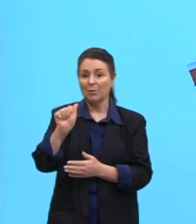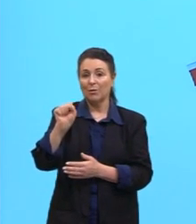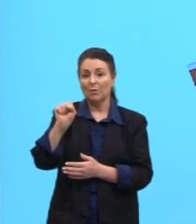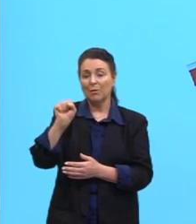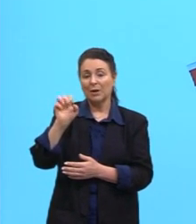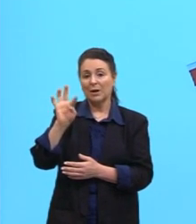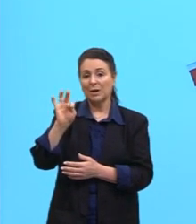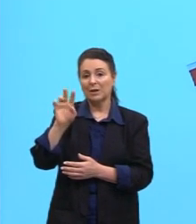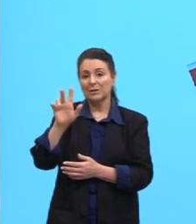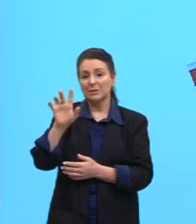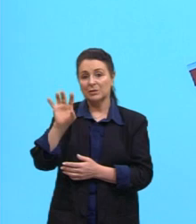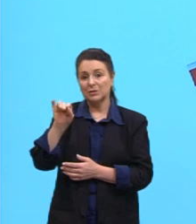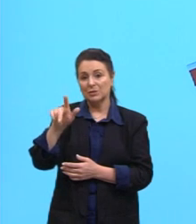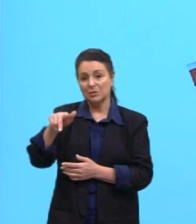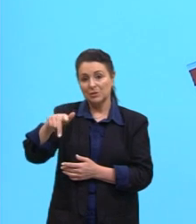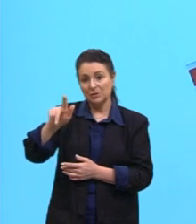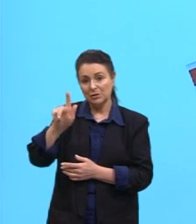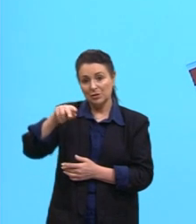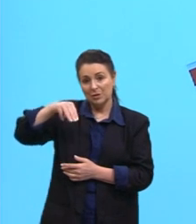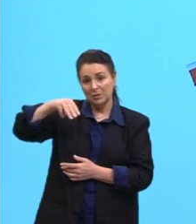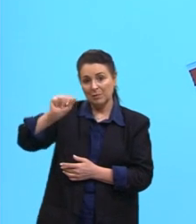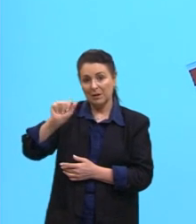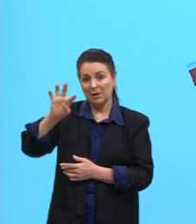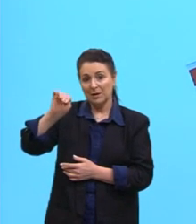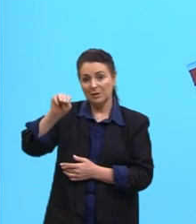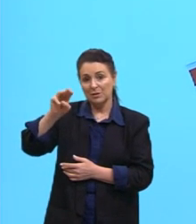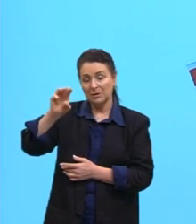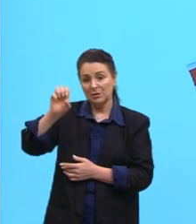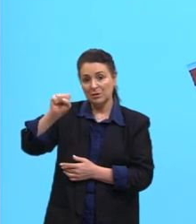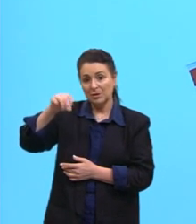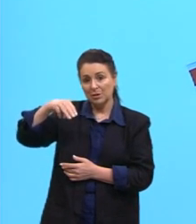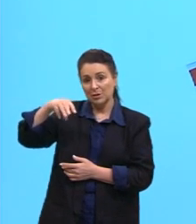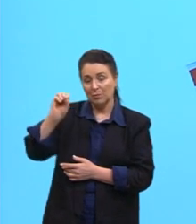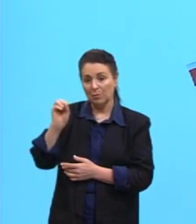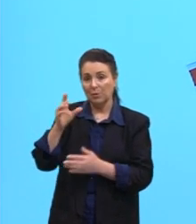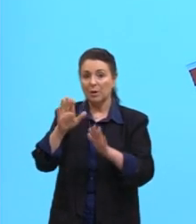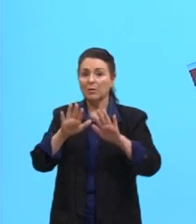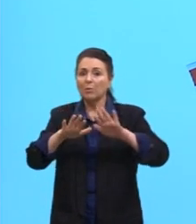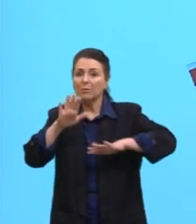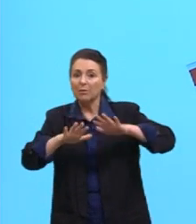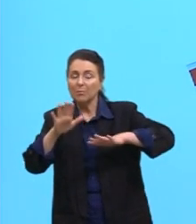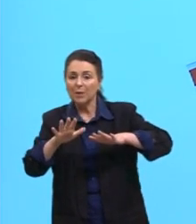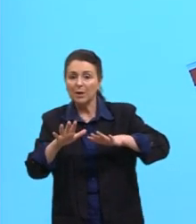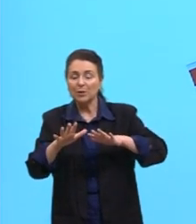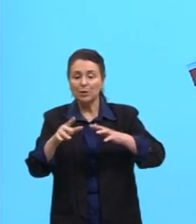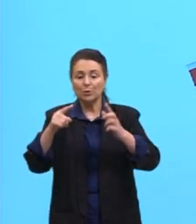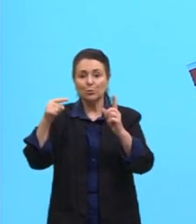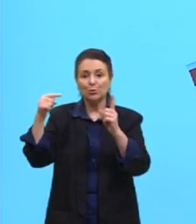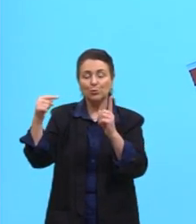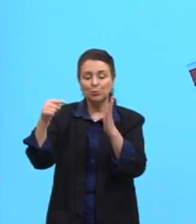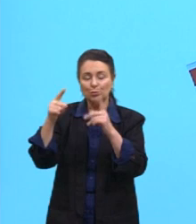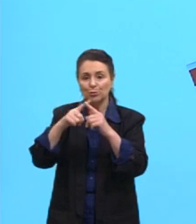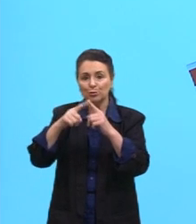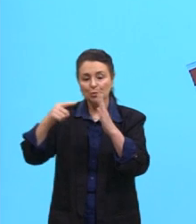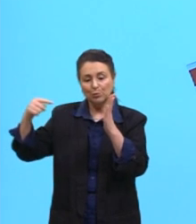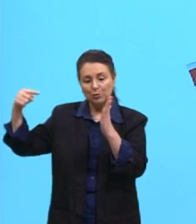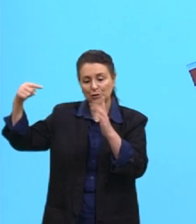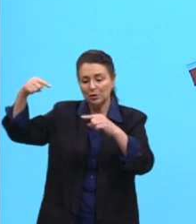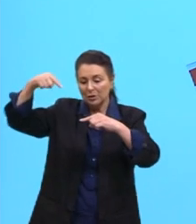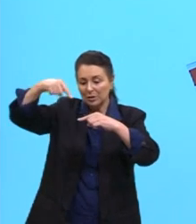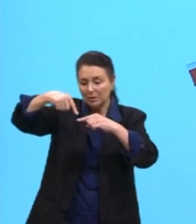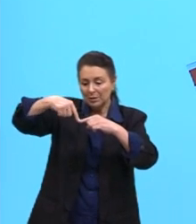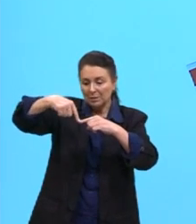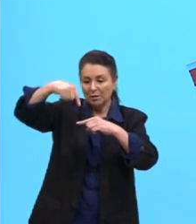tem um ângulo aqui de inclinação vai depender desse ângulo de inclinação para cada pessoa e aí sim a gente vai ajustar